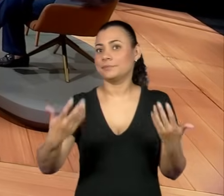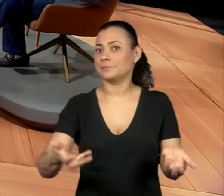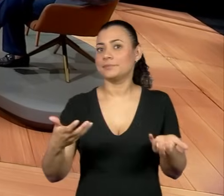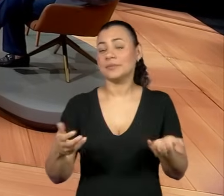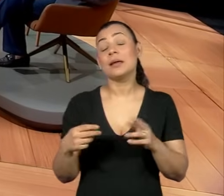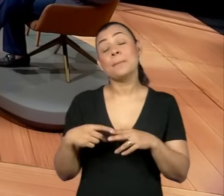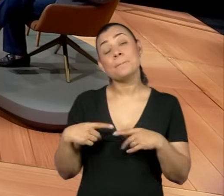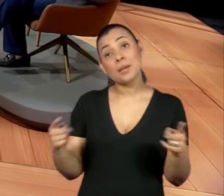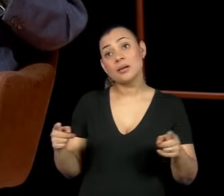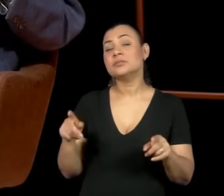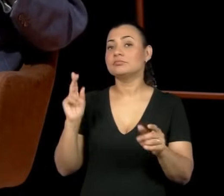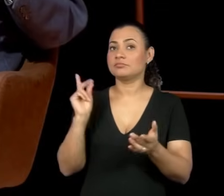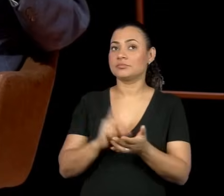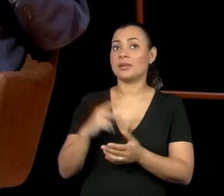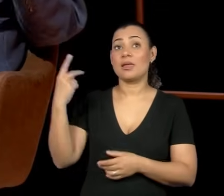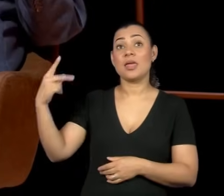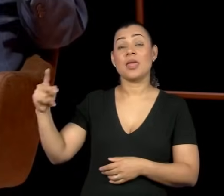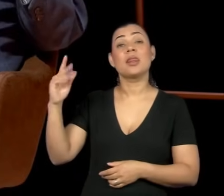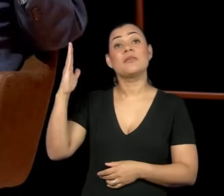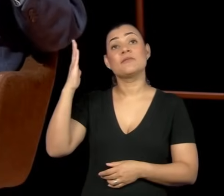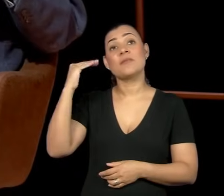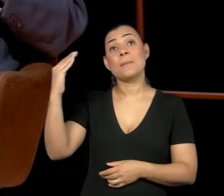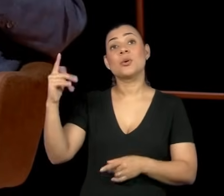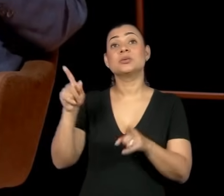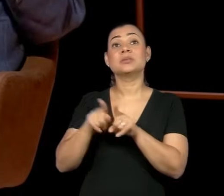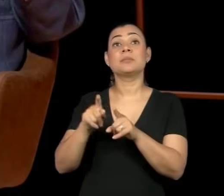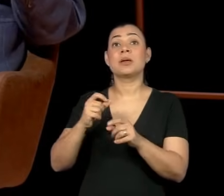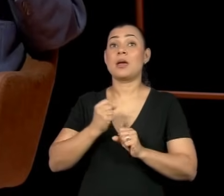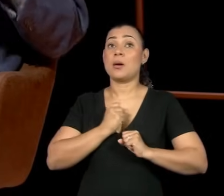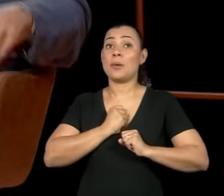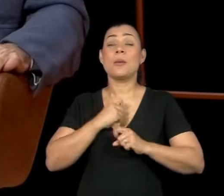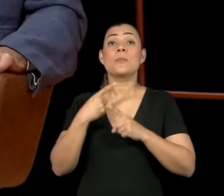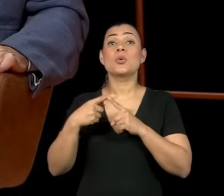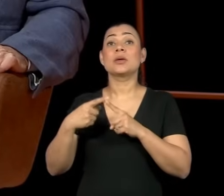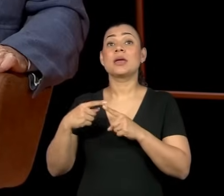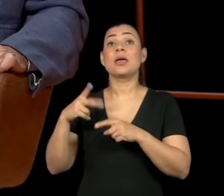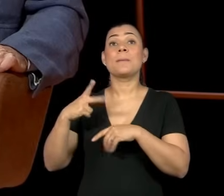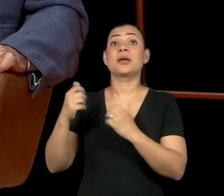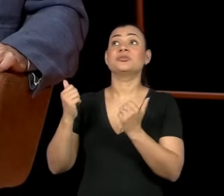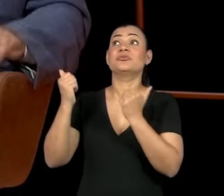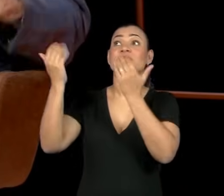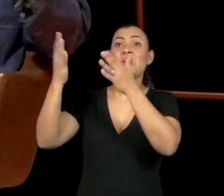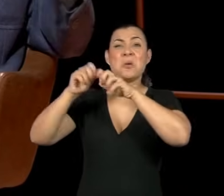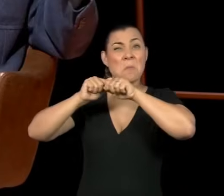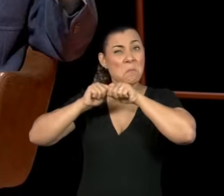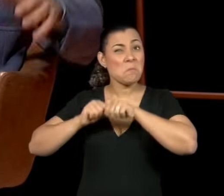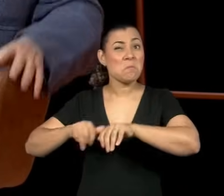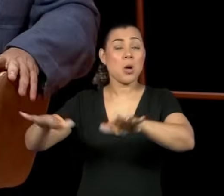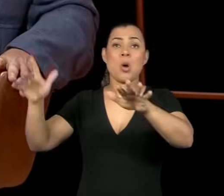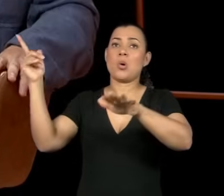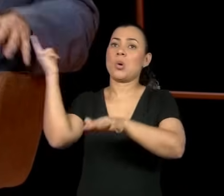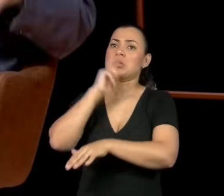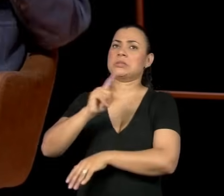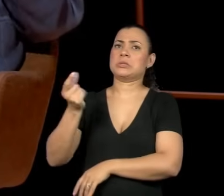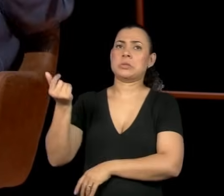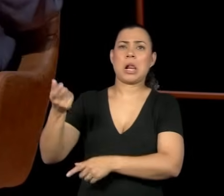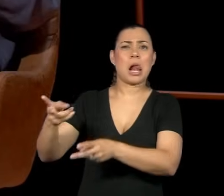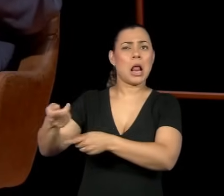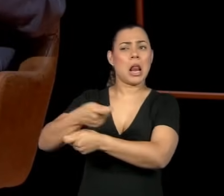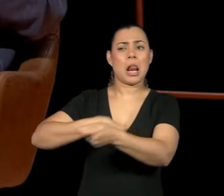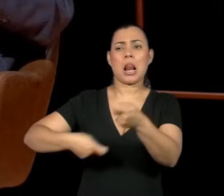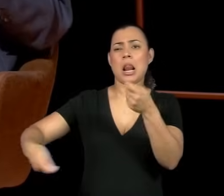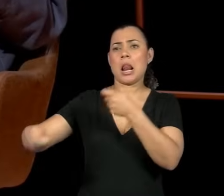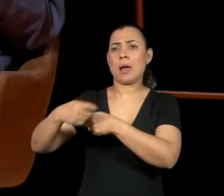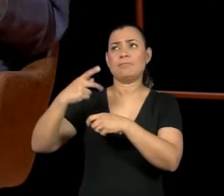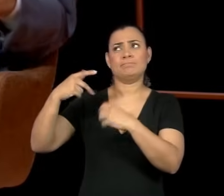Enfim, mas o Julio virou um Roberto Carlos melhor porque ele estourou no exterior, fez uma fortuna lá fora, administra bem